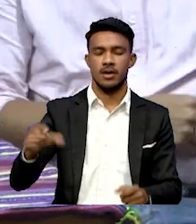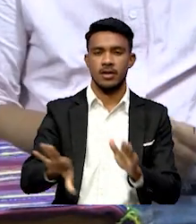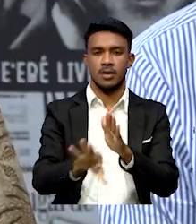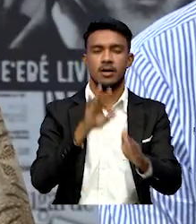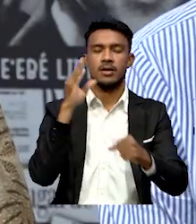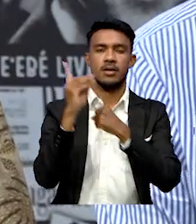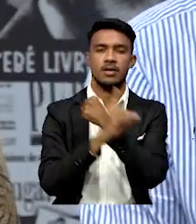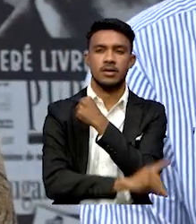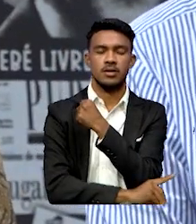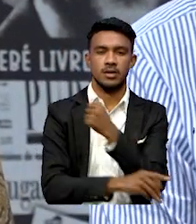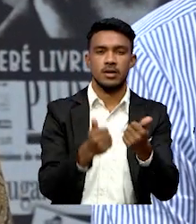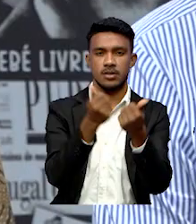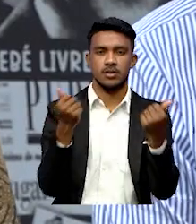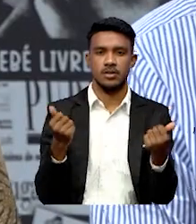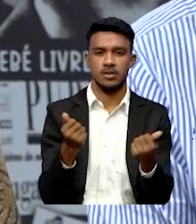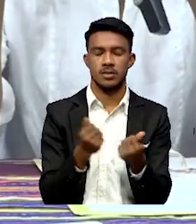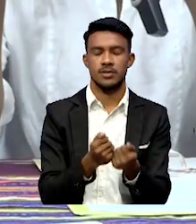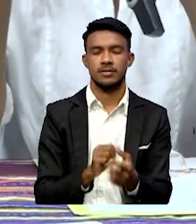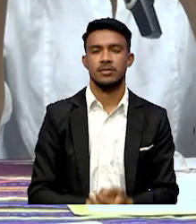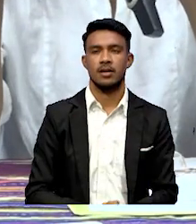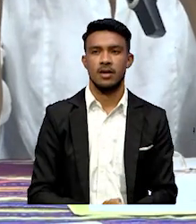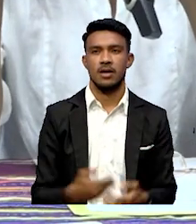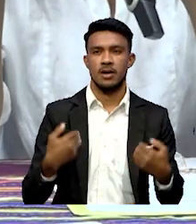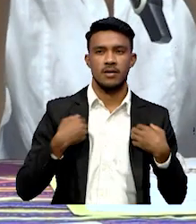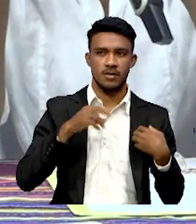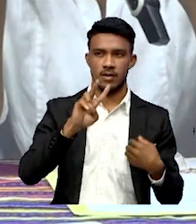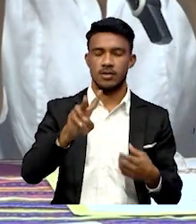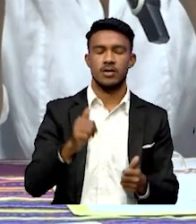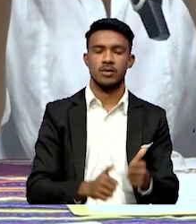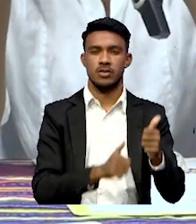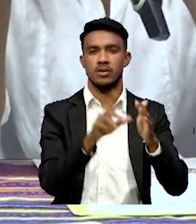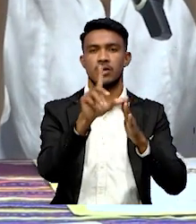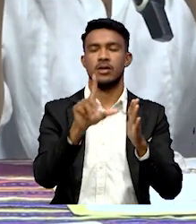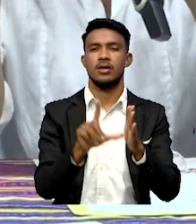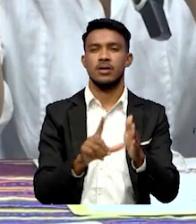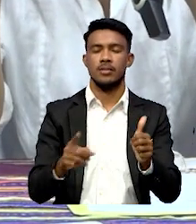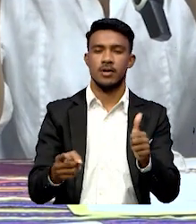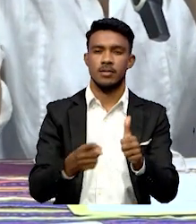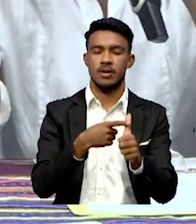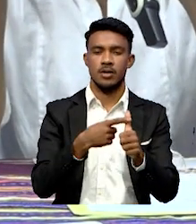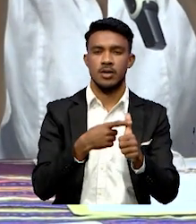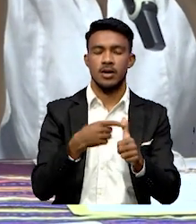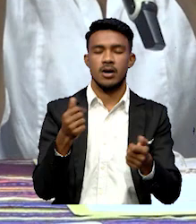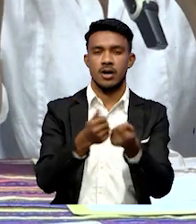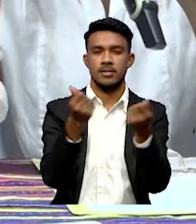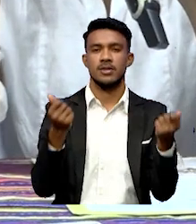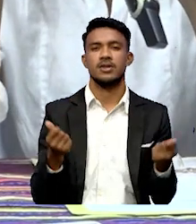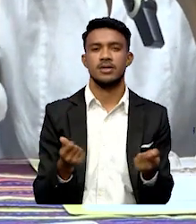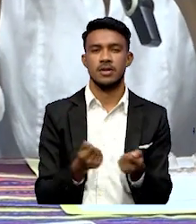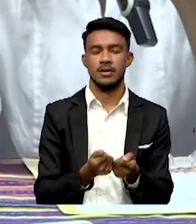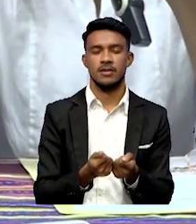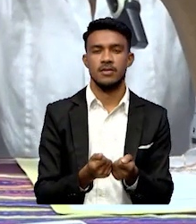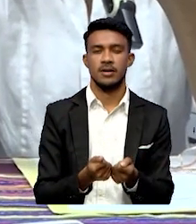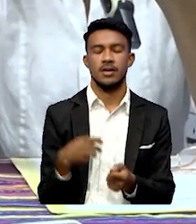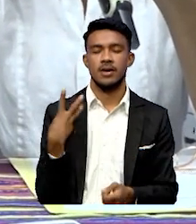sanção administração no Coima. Sanção e a rua, no nosso lei. Primeiro, sanção administrativa. Né?